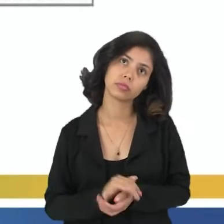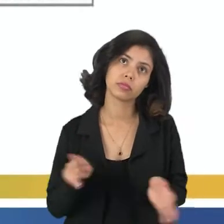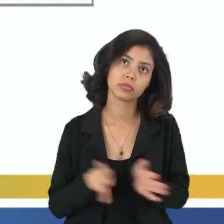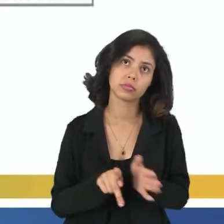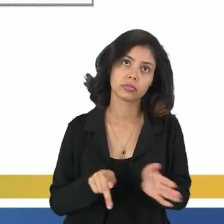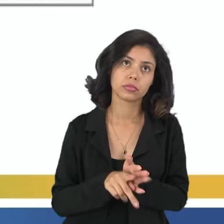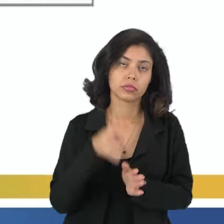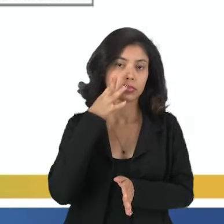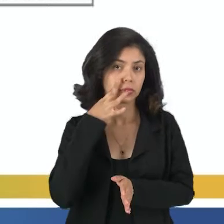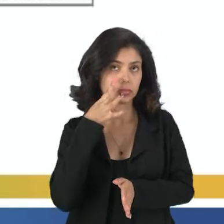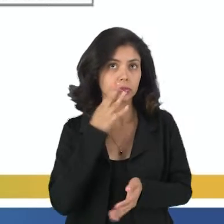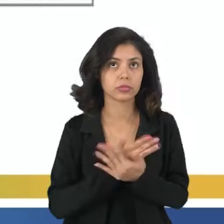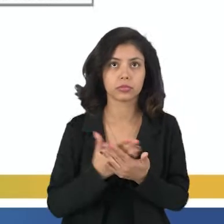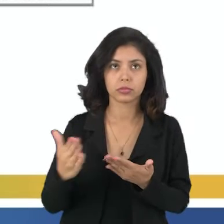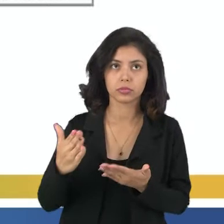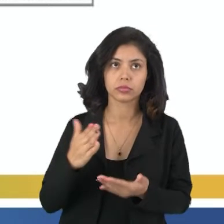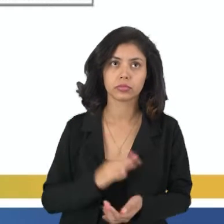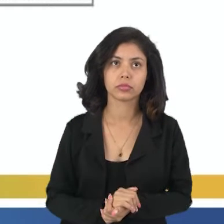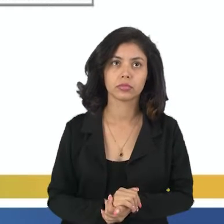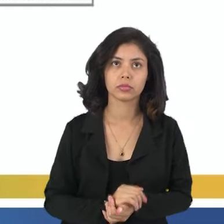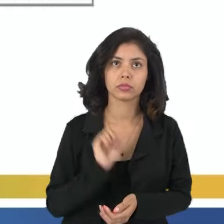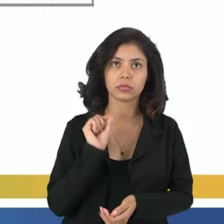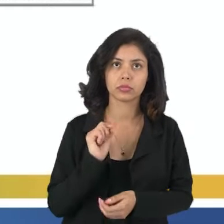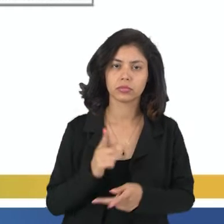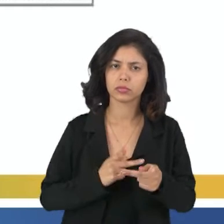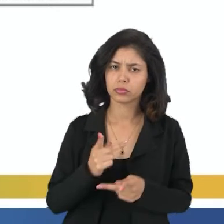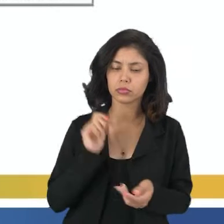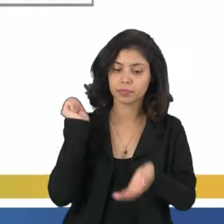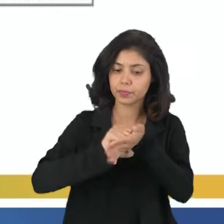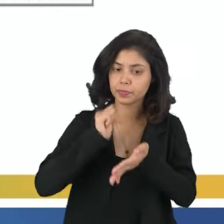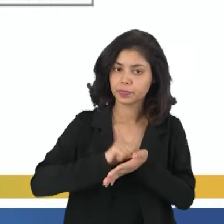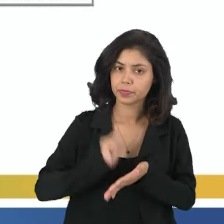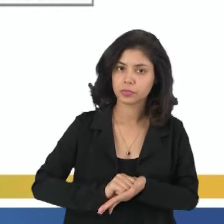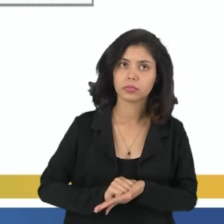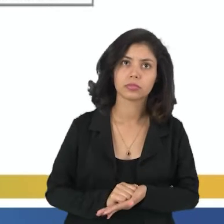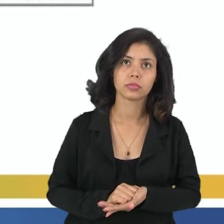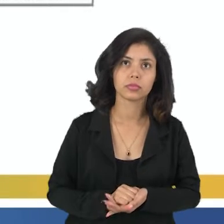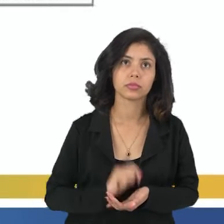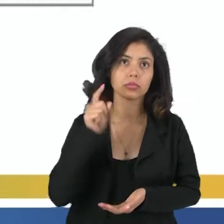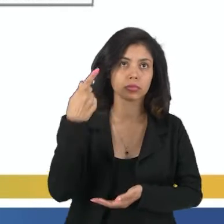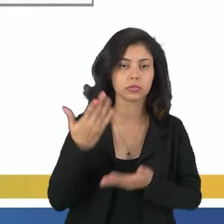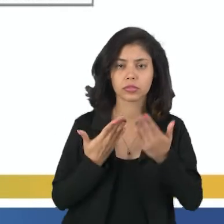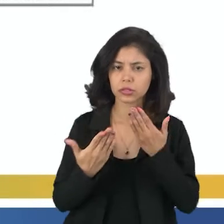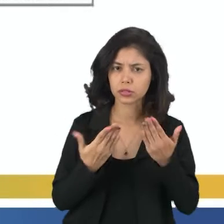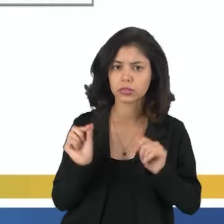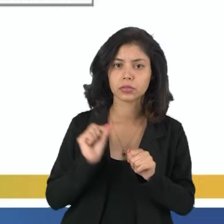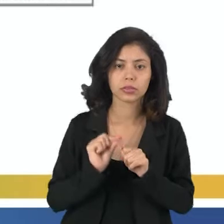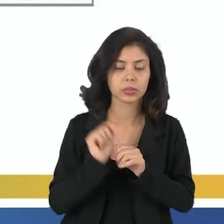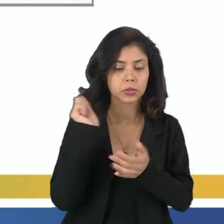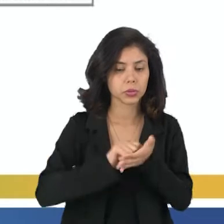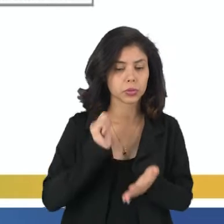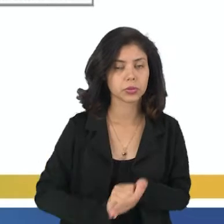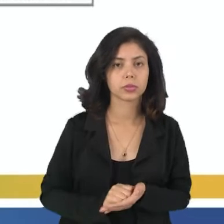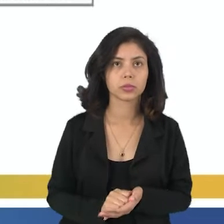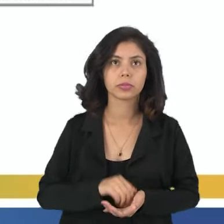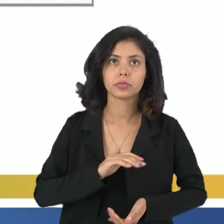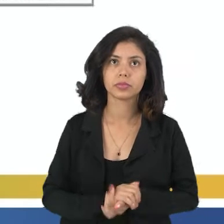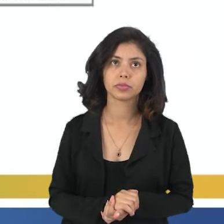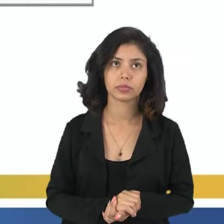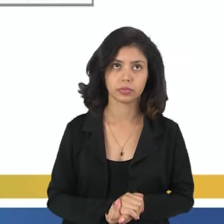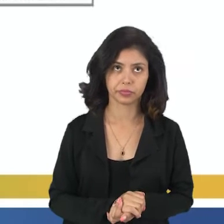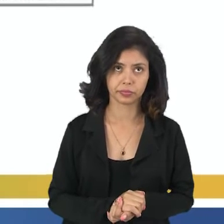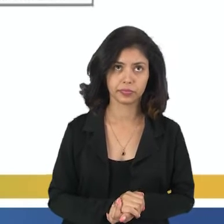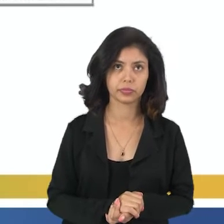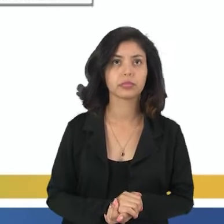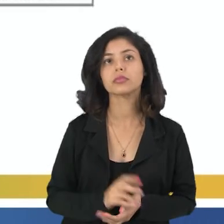e tonifica o leitor não é começar que a planificar galera não está né é ali relacionar a fazer anotação planificar